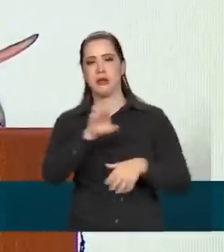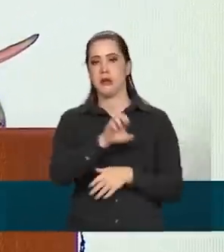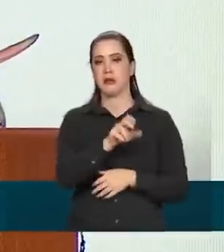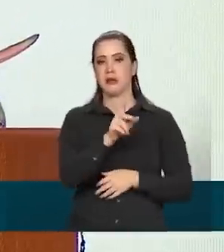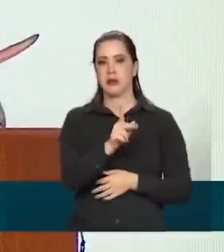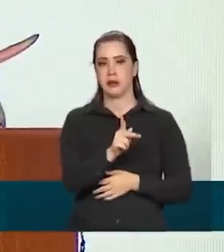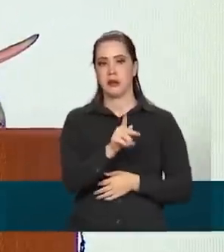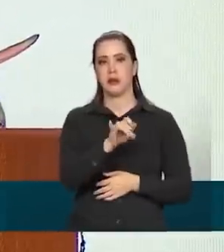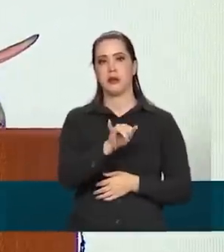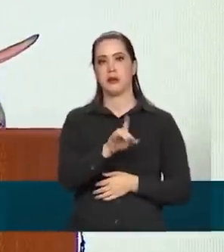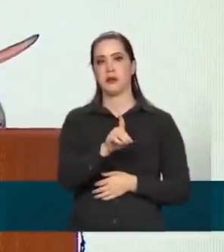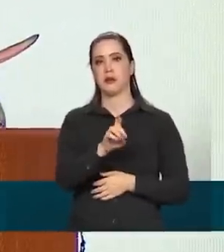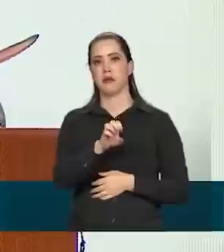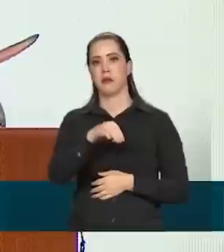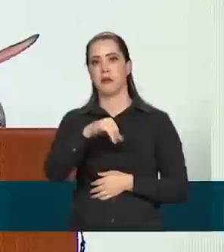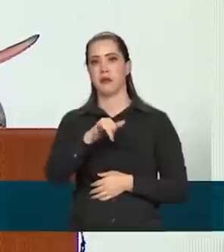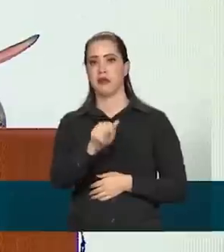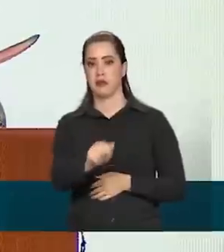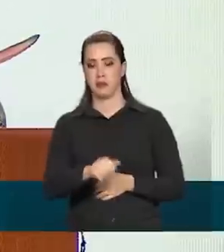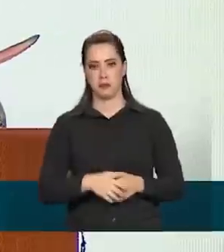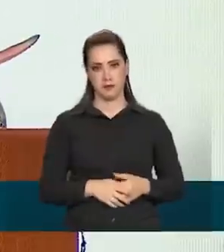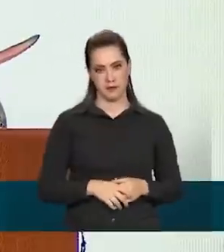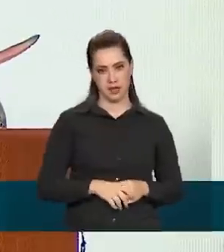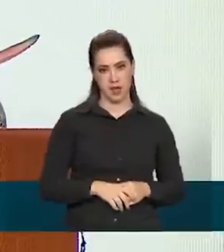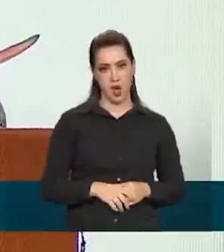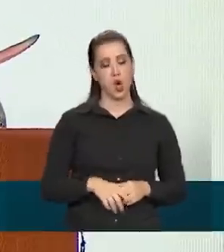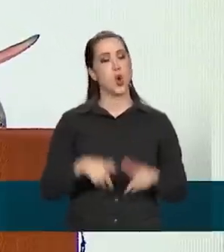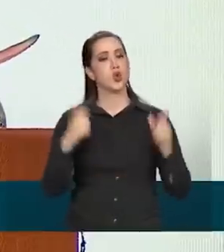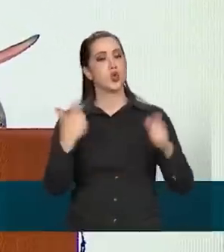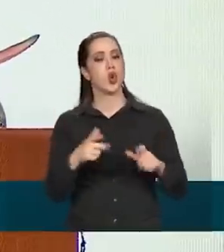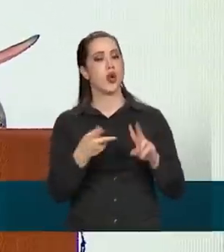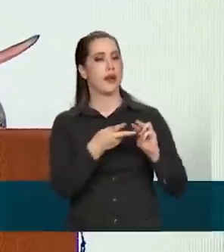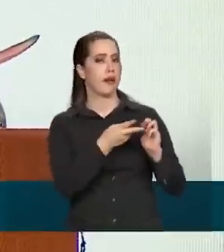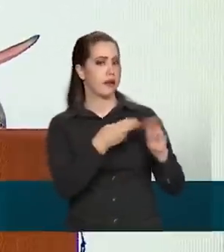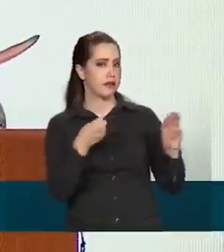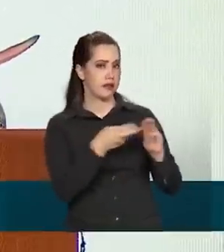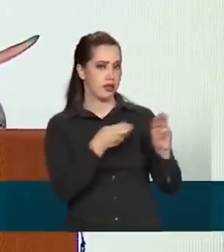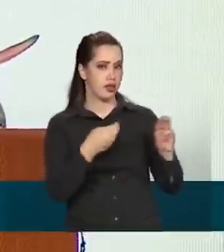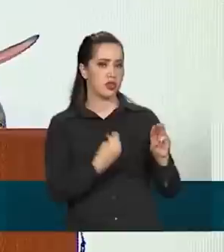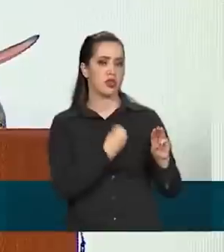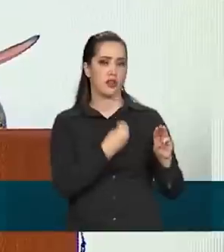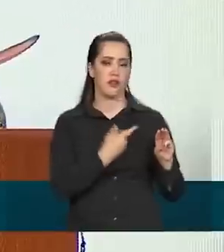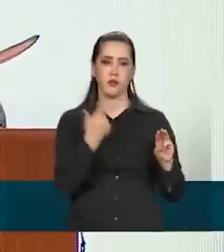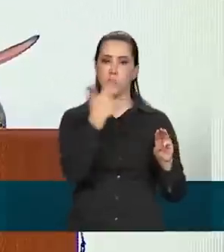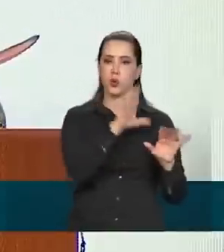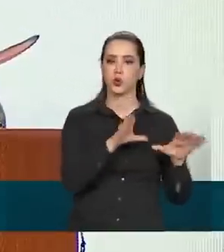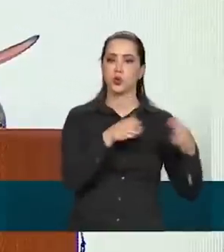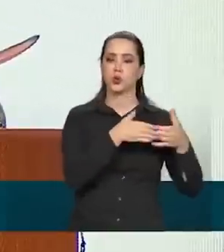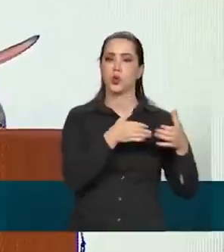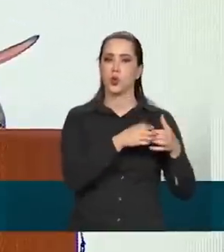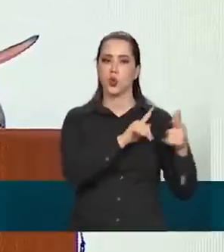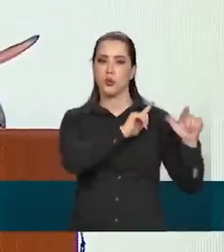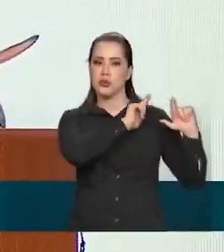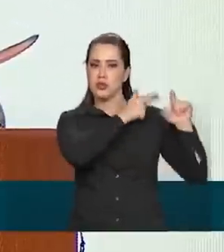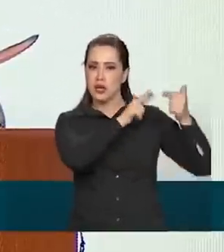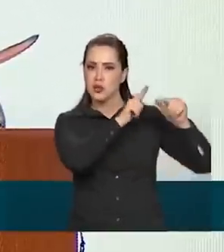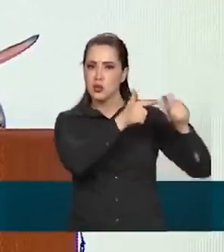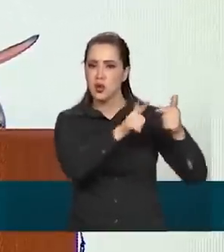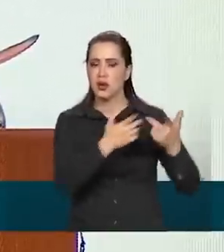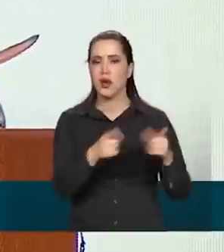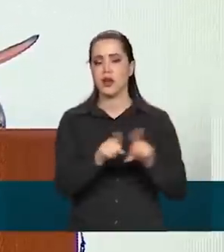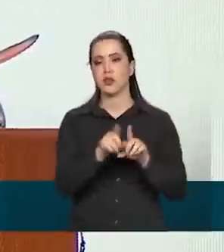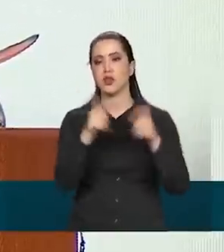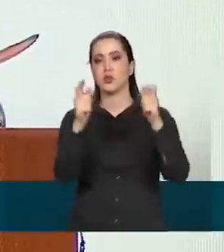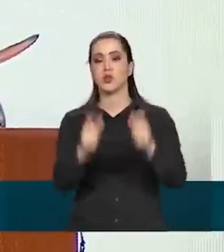As terras indígenas, os territórios habitados por demais povos e comunidades tradicionais e as unidades